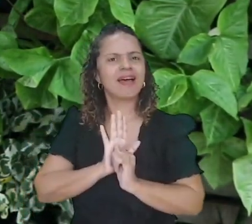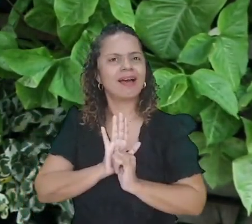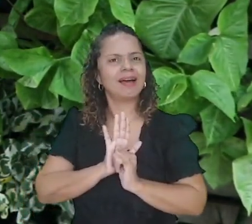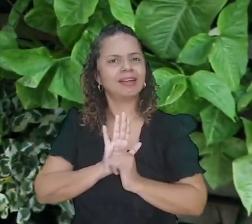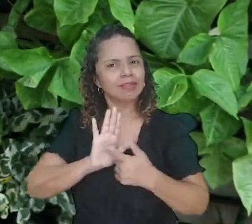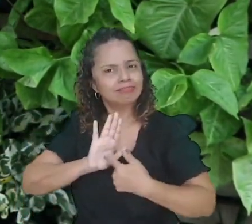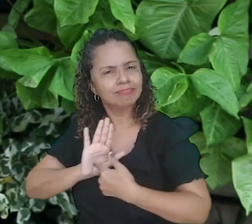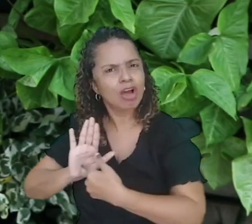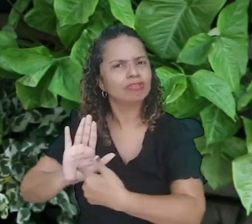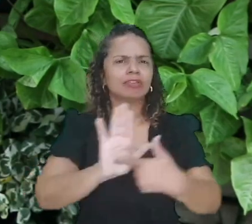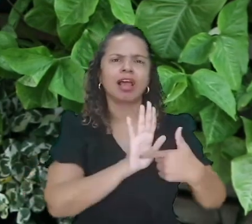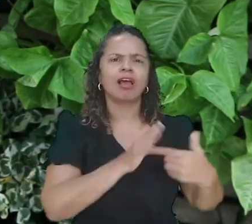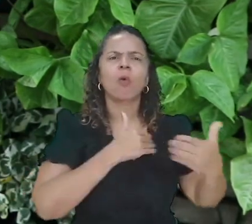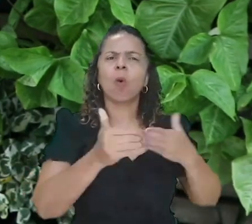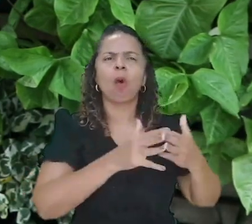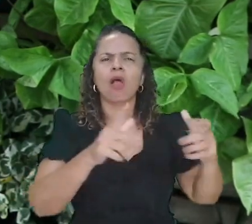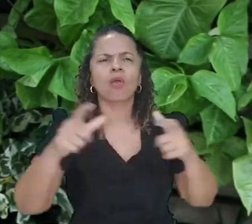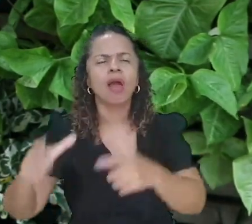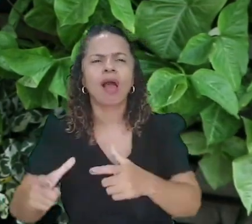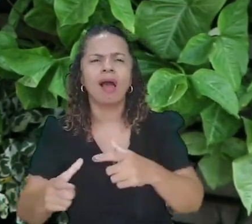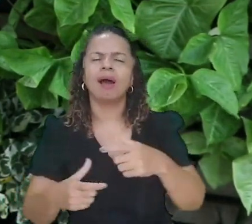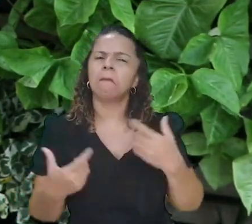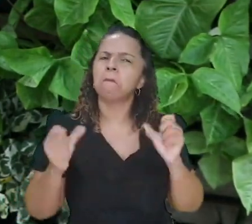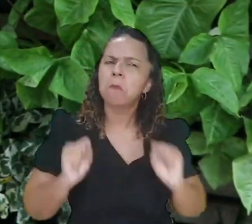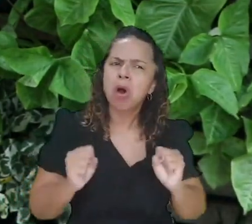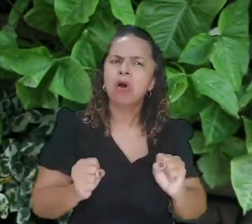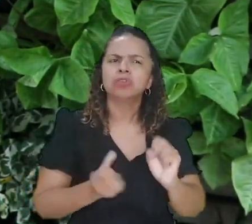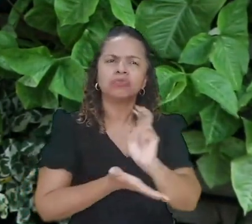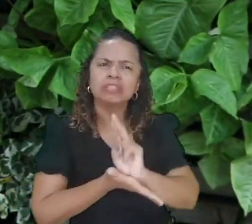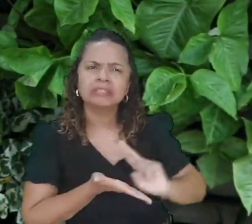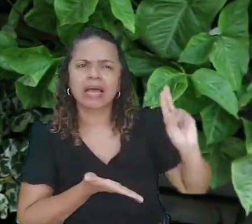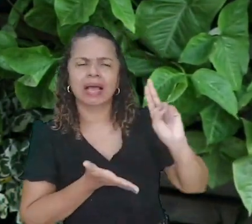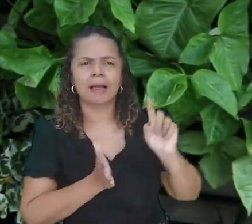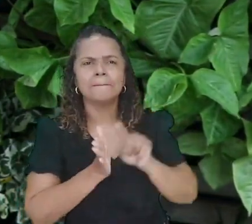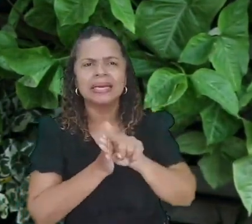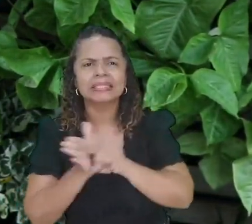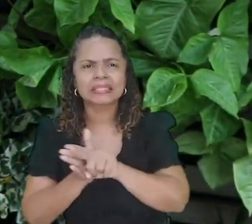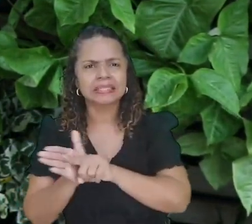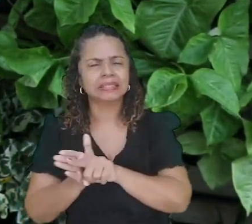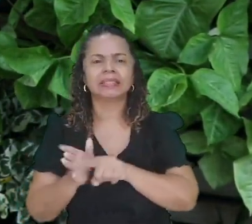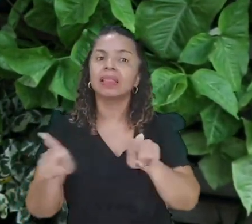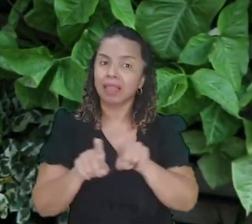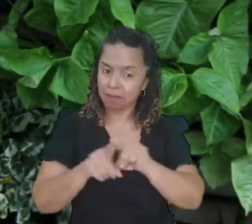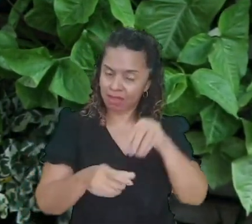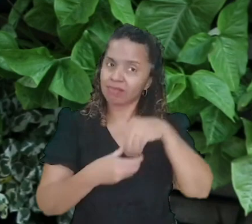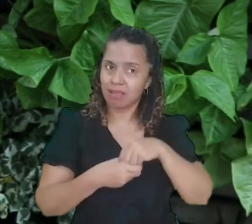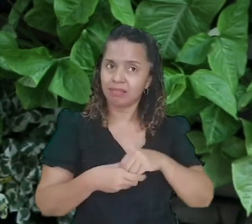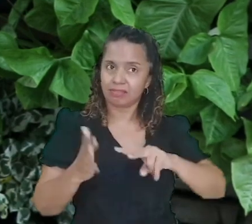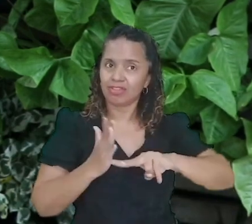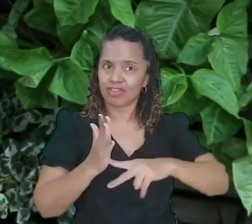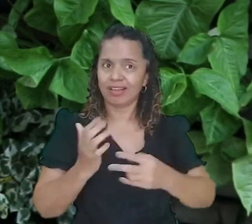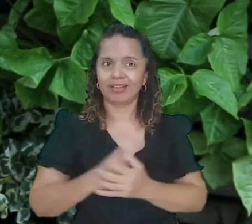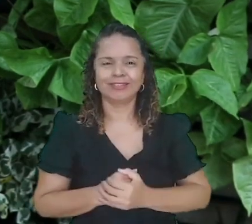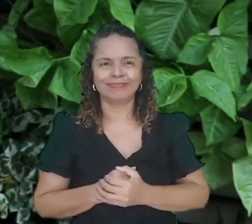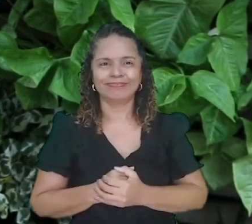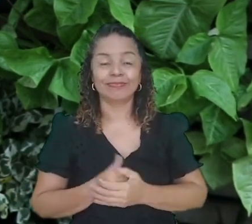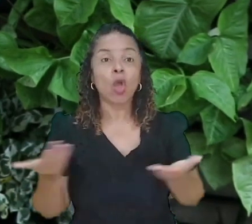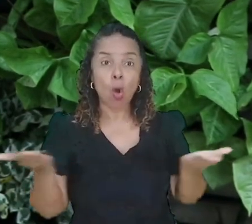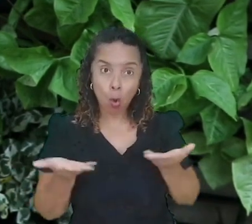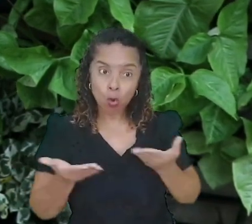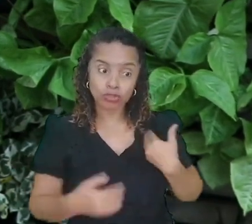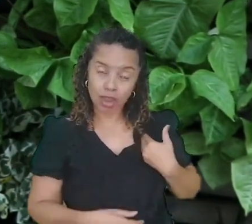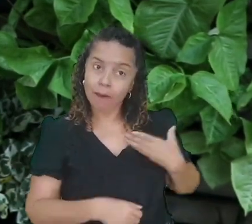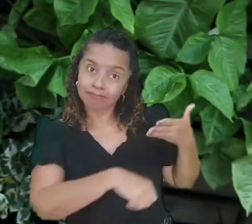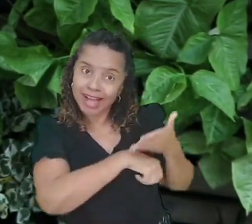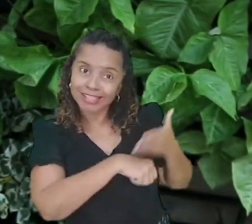e trazer isso para todos os espaços, sejam eles a universidade, a pesquisa e o espaço sindical também, né?